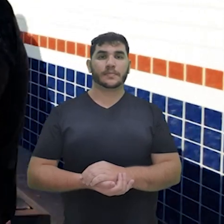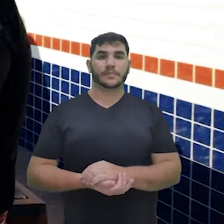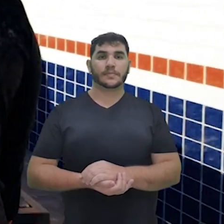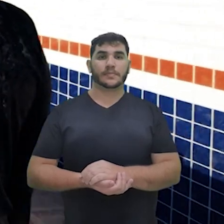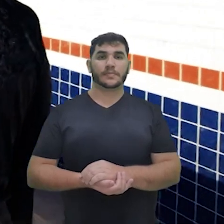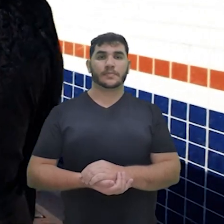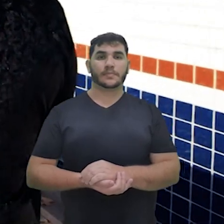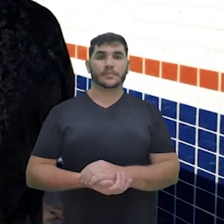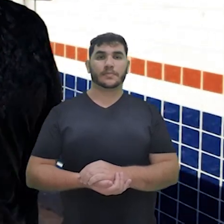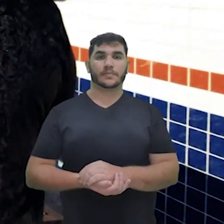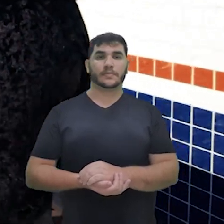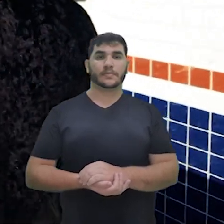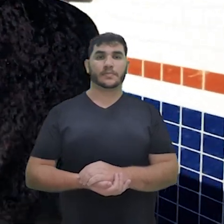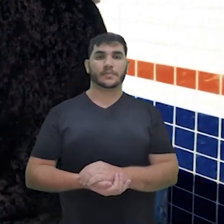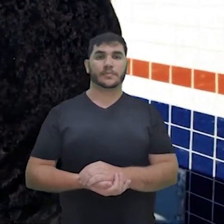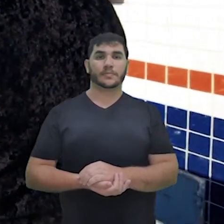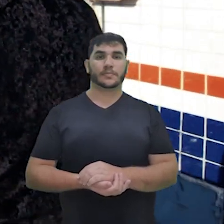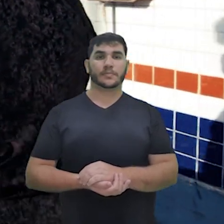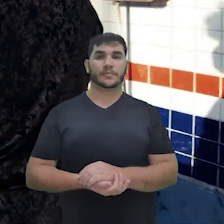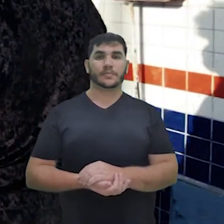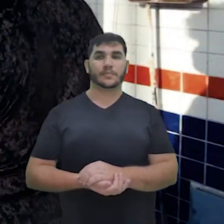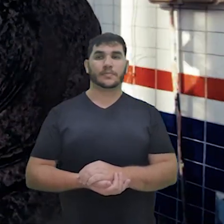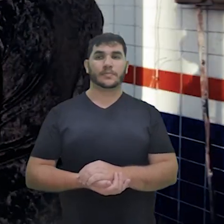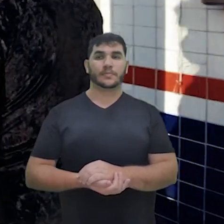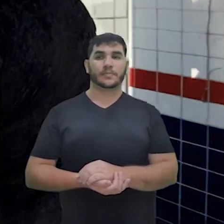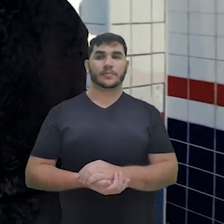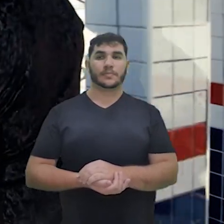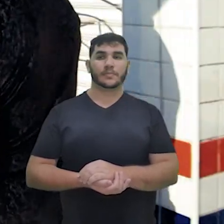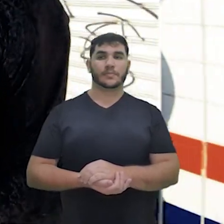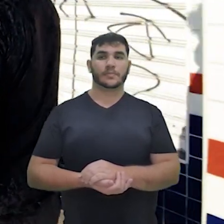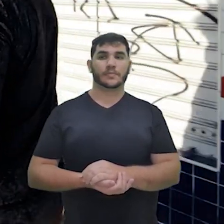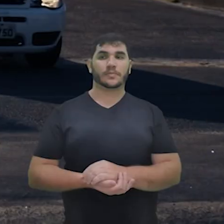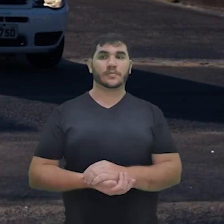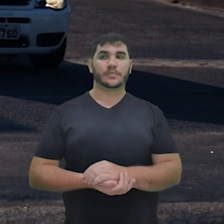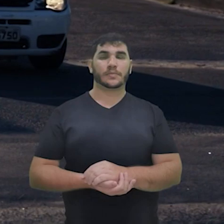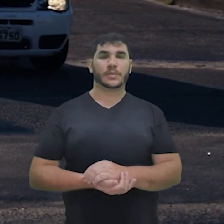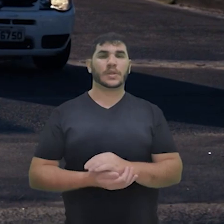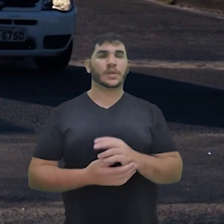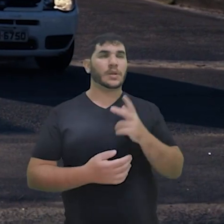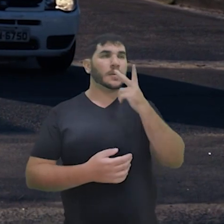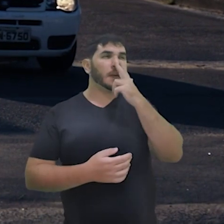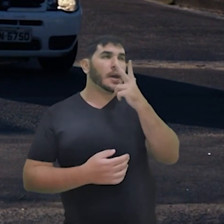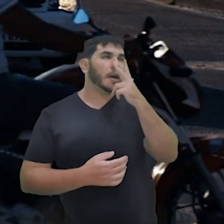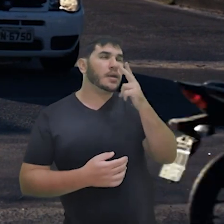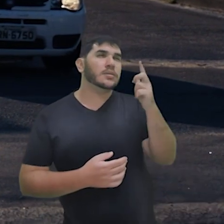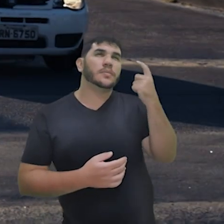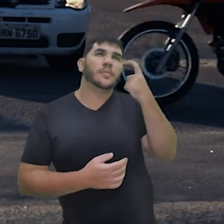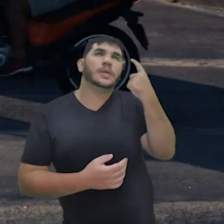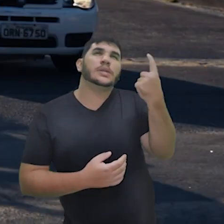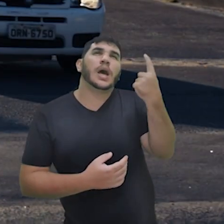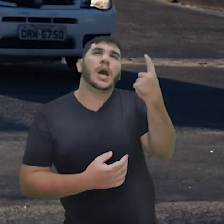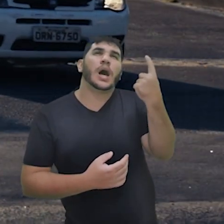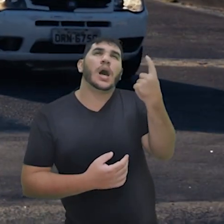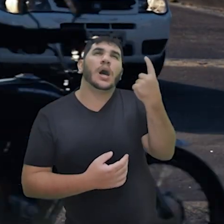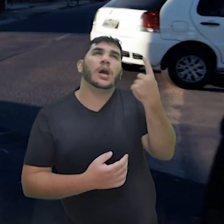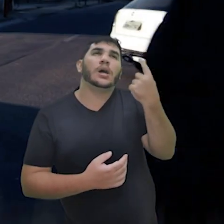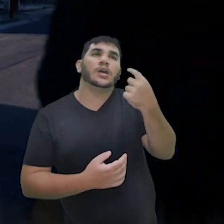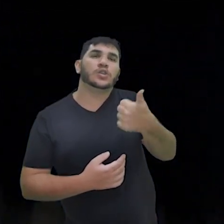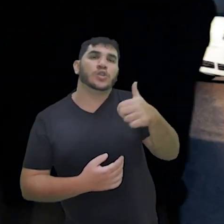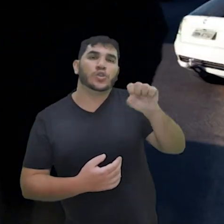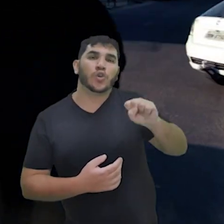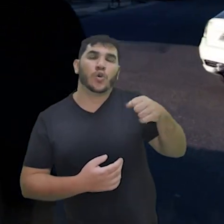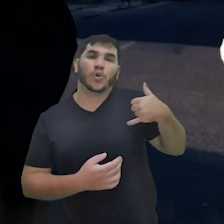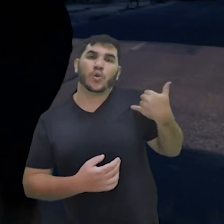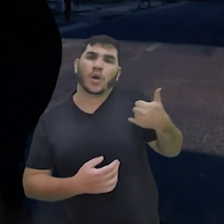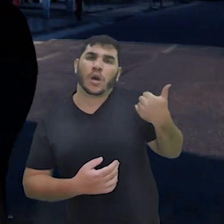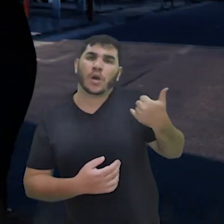estão de máscaras cirúrgicas. Caminham pela calçada em direção à rua. É muito louco você pensar daqui a 18 anos, que eu fico